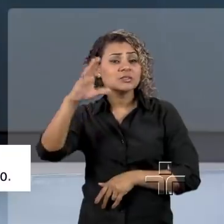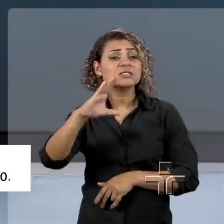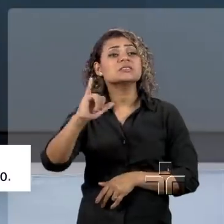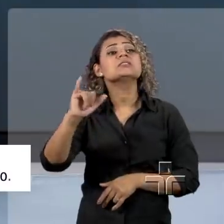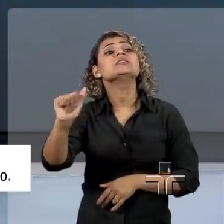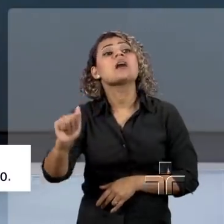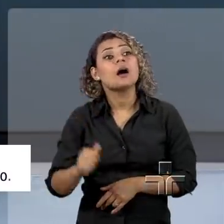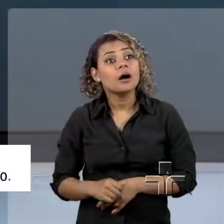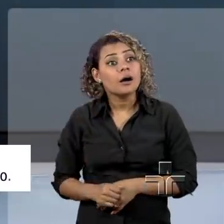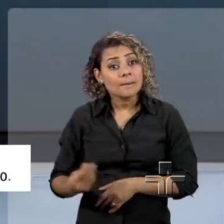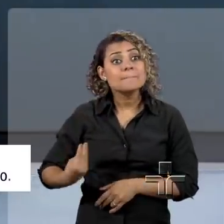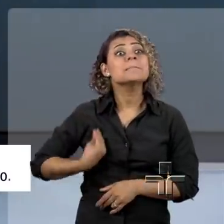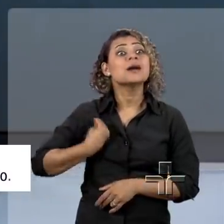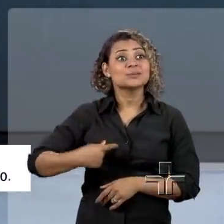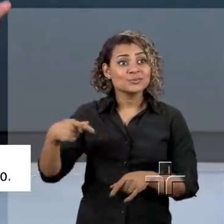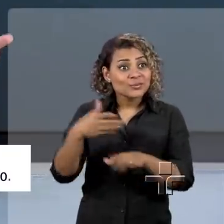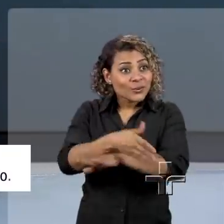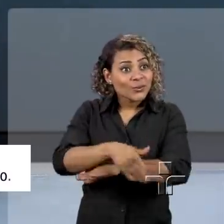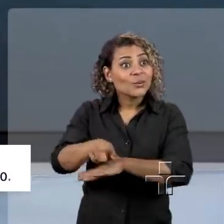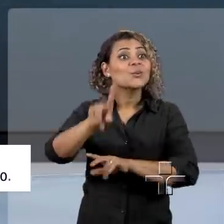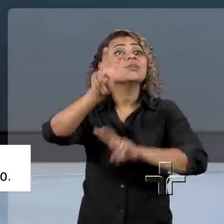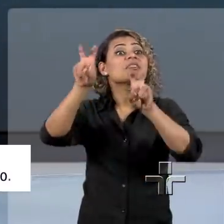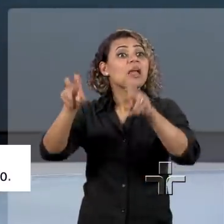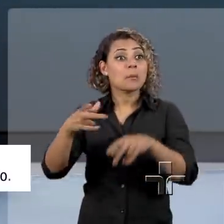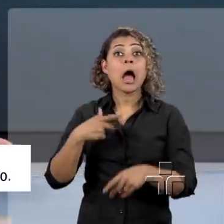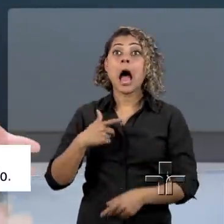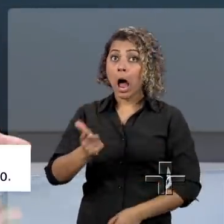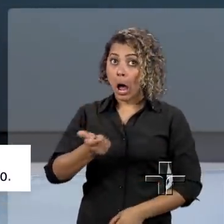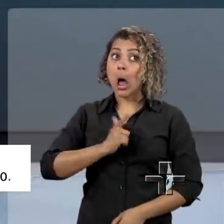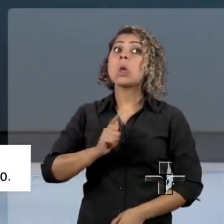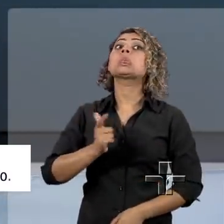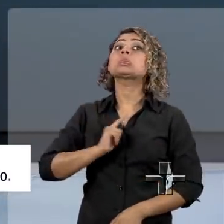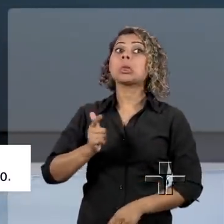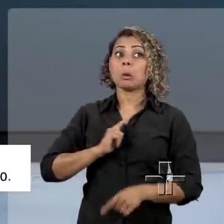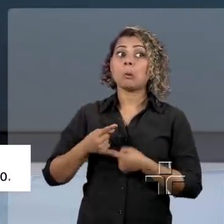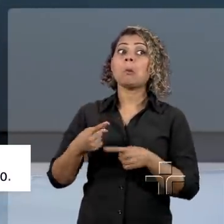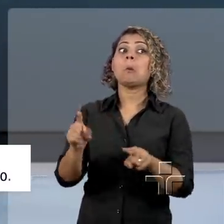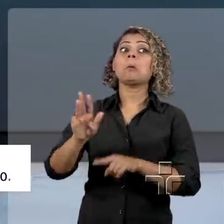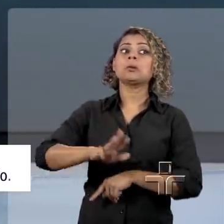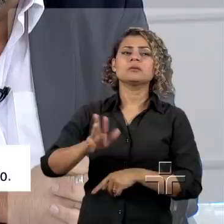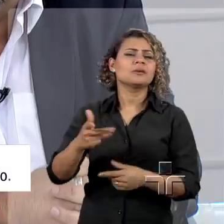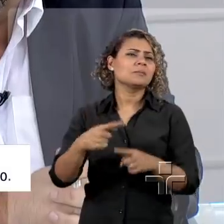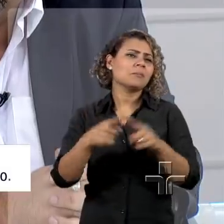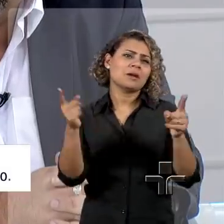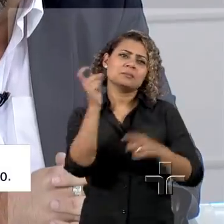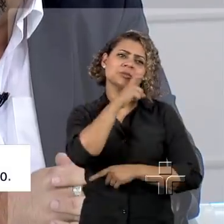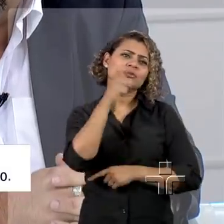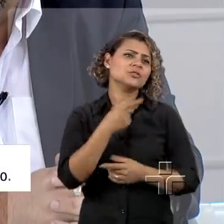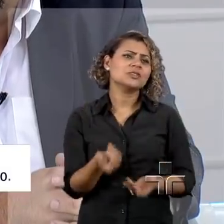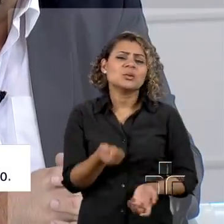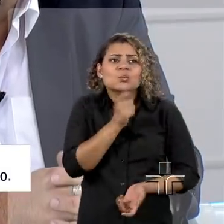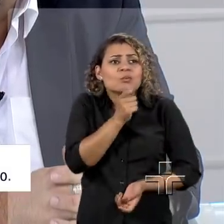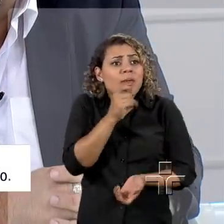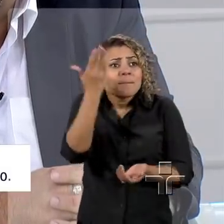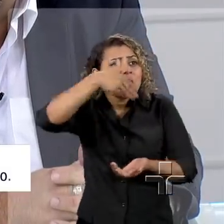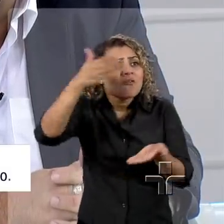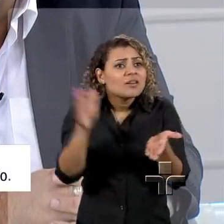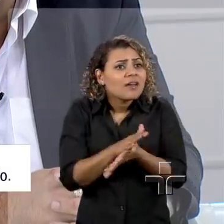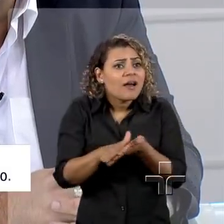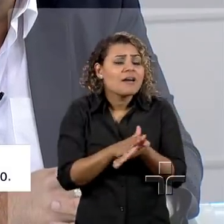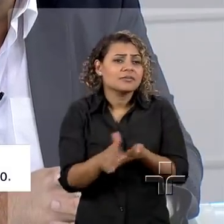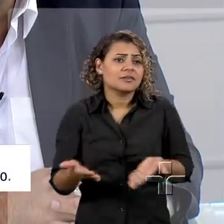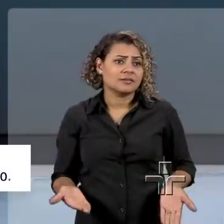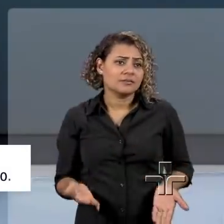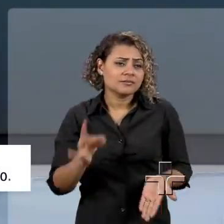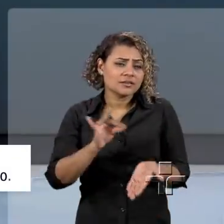entraram nessa discussão de que é um complô, uma teoria da conspiração que, na verdade, não se sustenta. Inclusive, que ele bem colocou, na